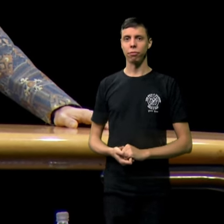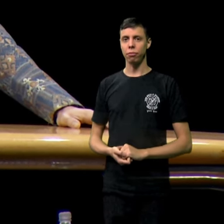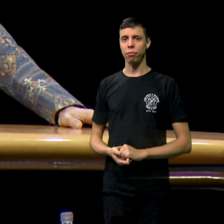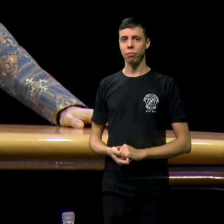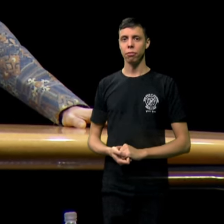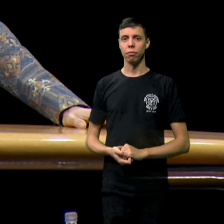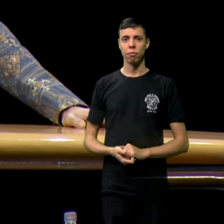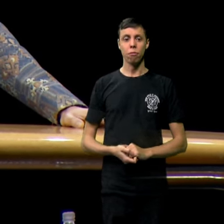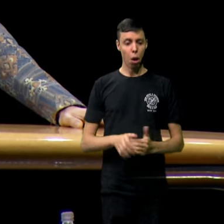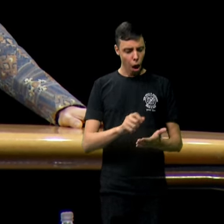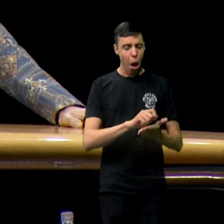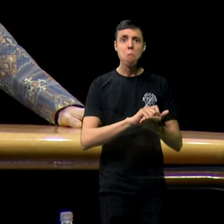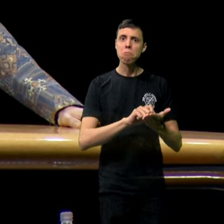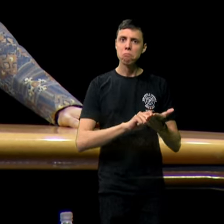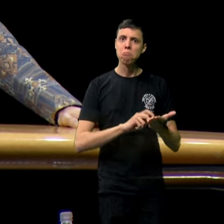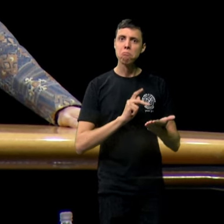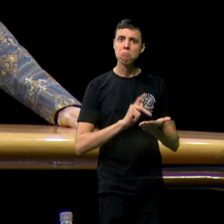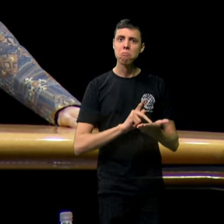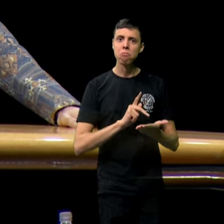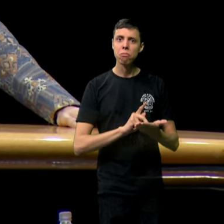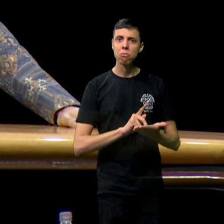Escrito está.